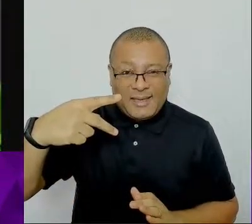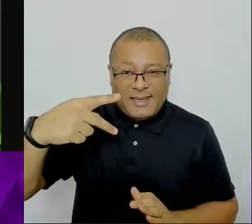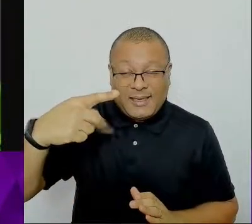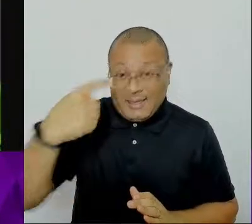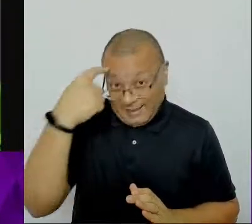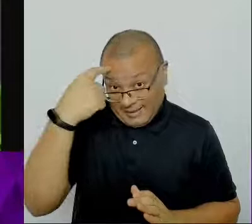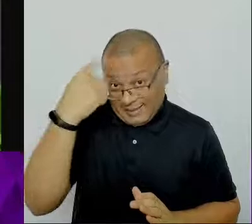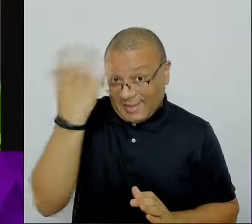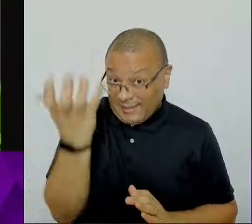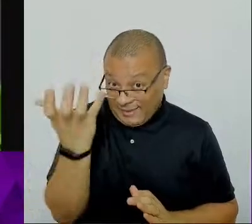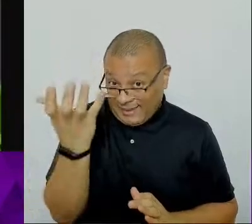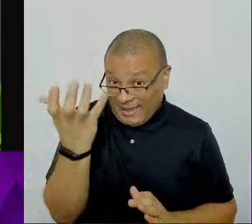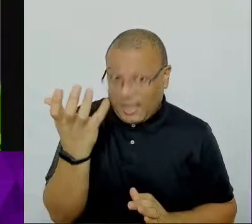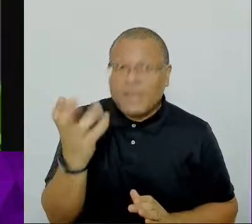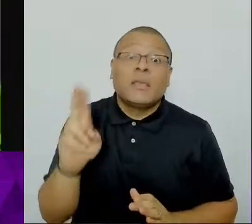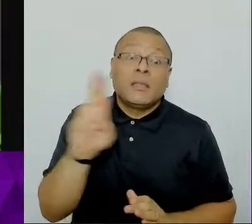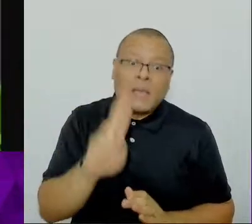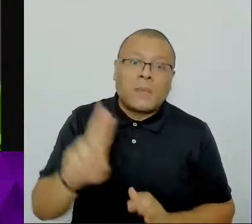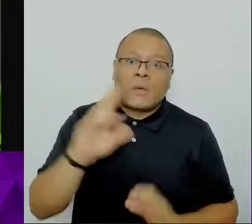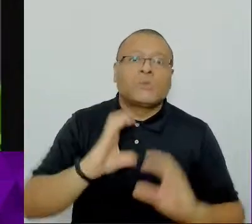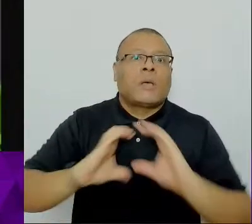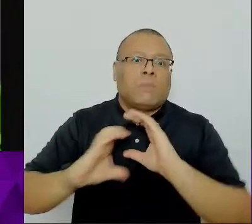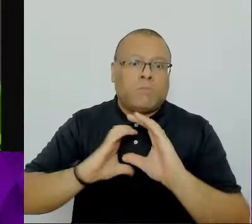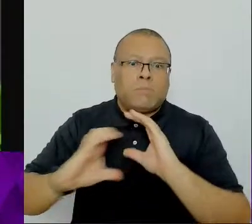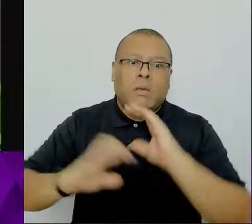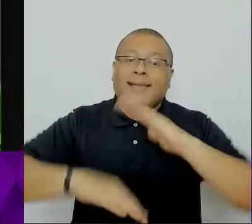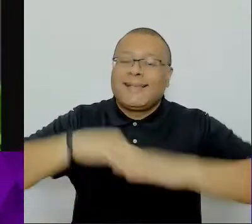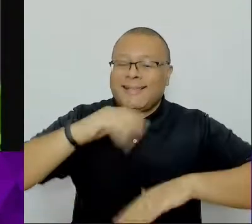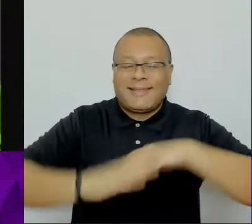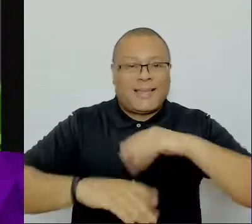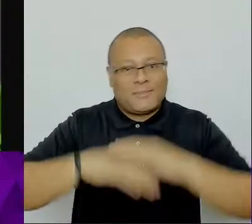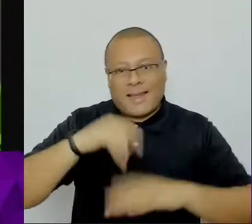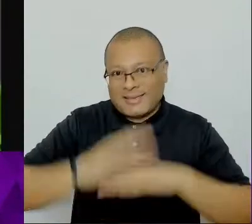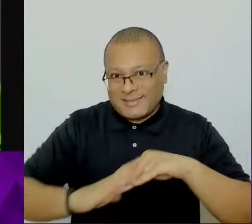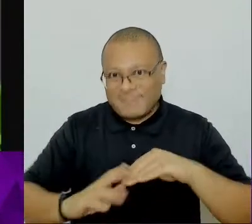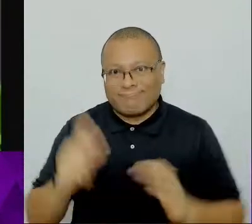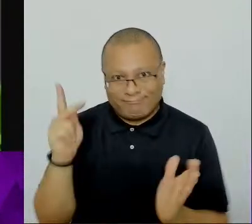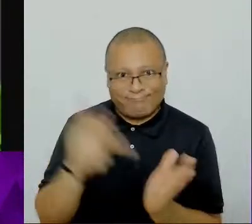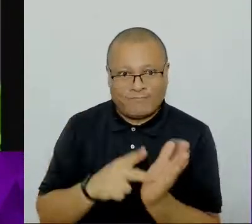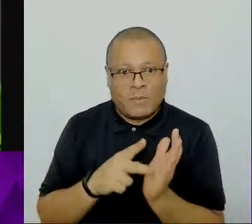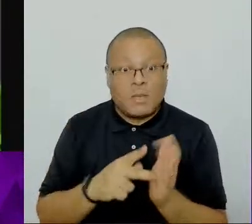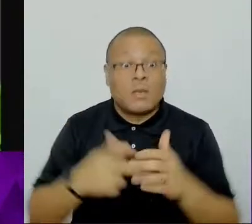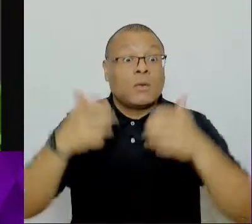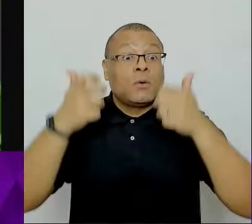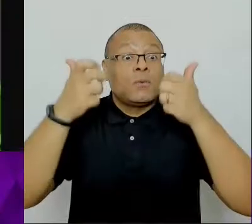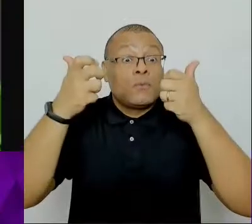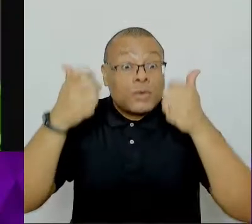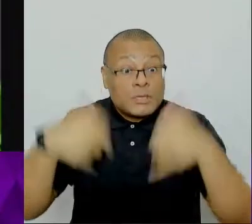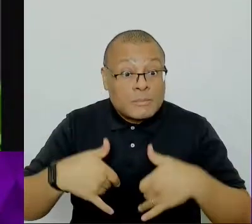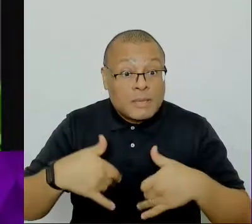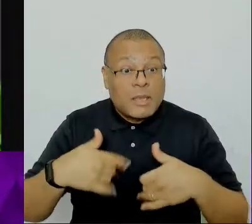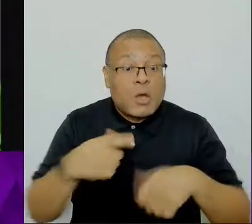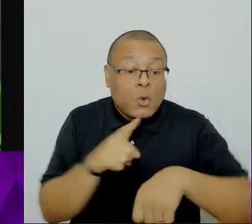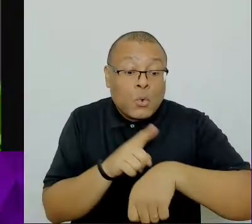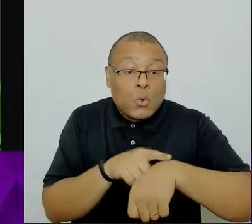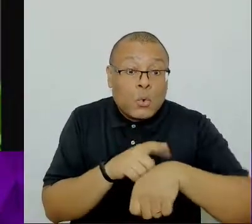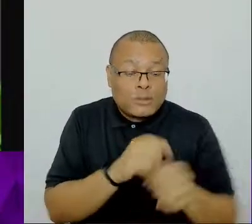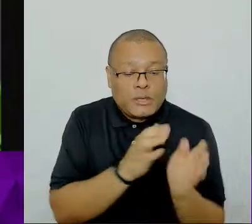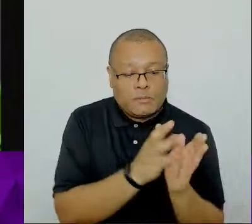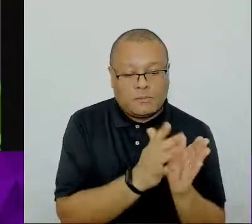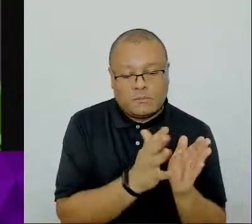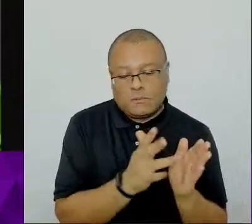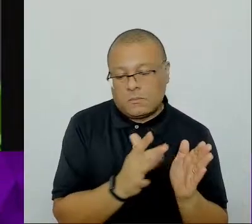IA conversacional na prática. Né? Falar um pouco sobre o pipeline do desenvolvimento